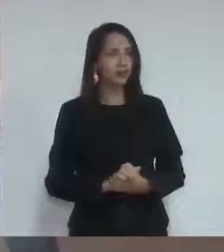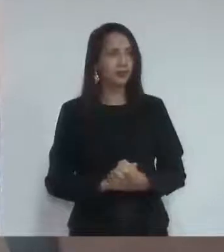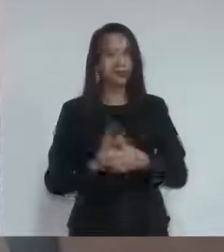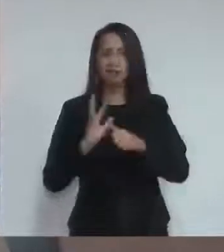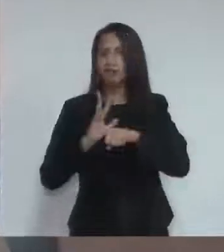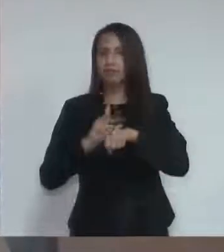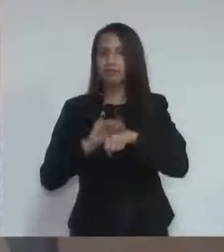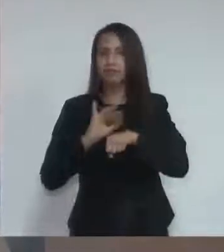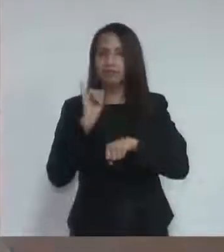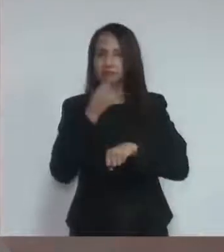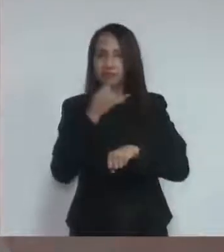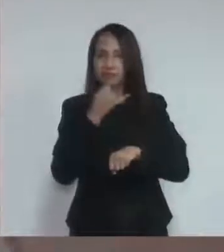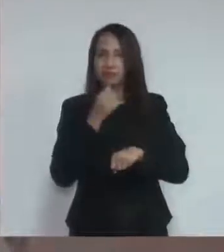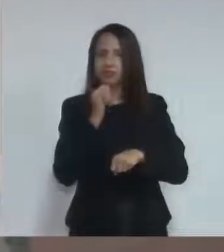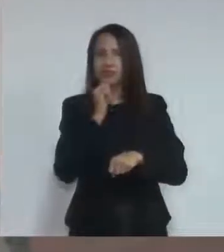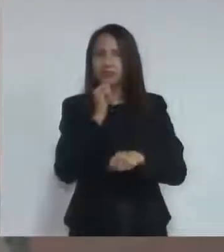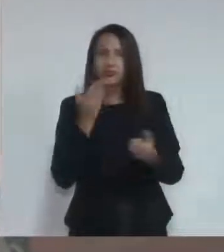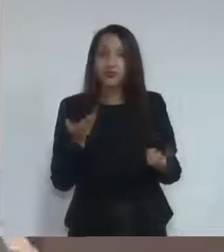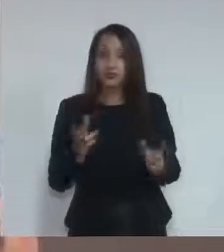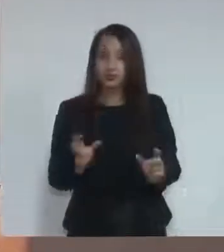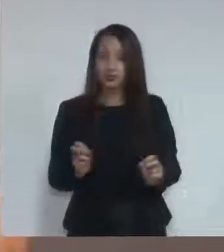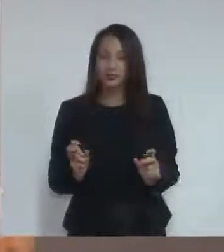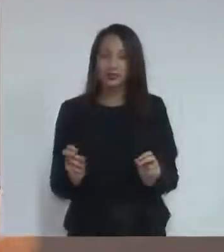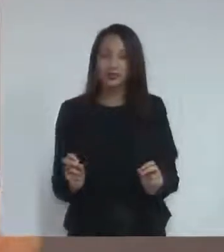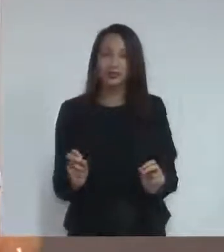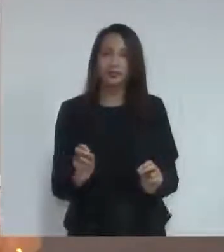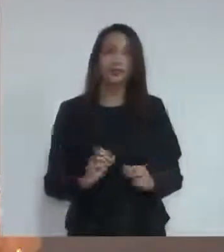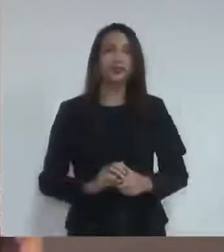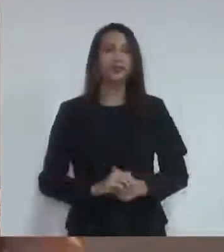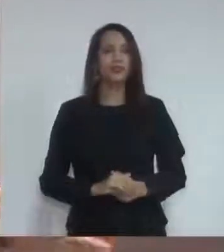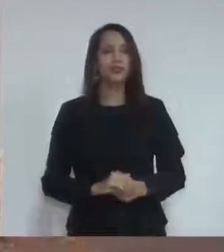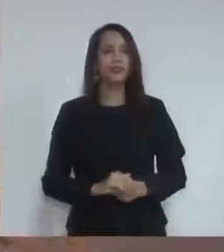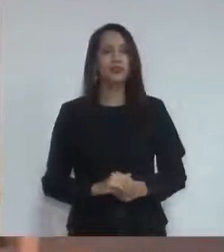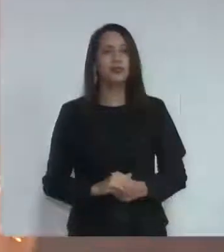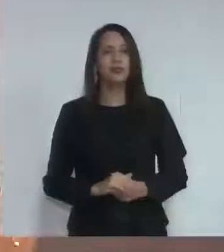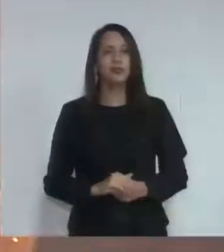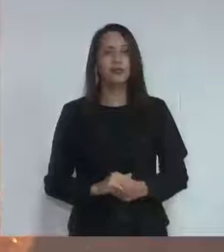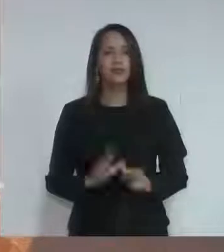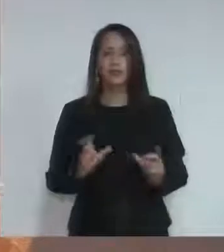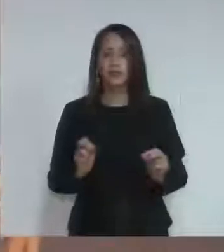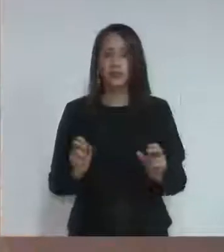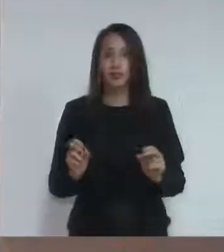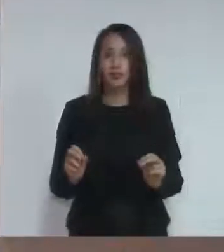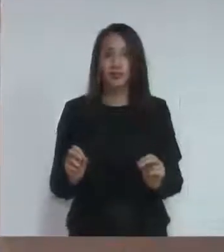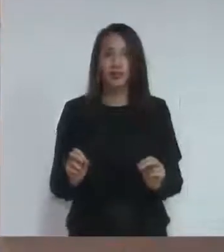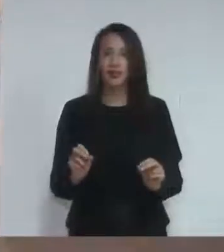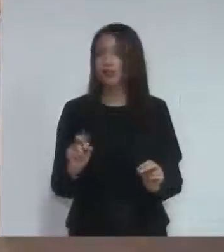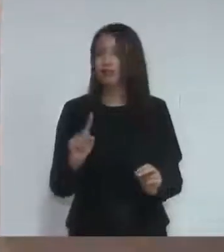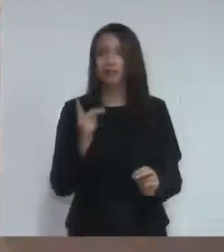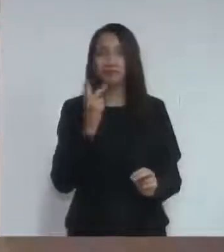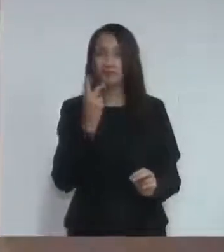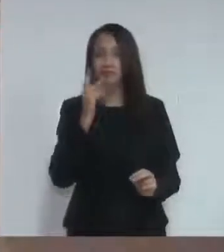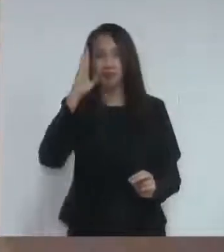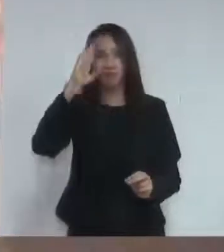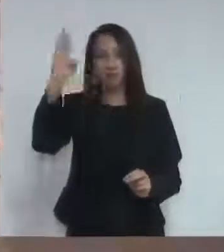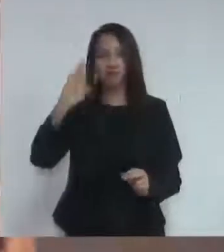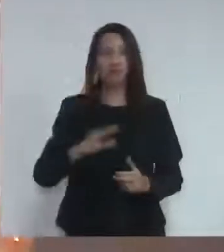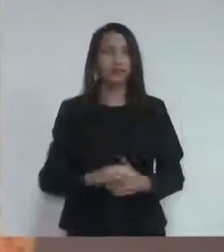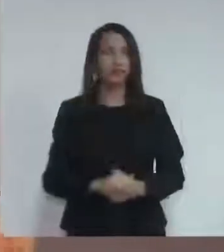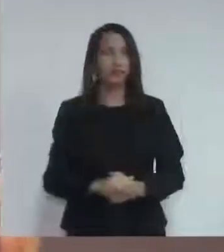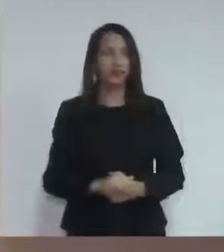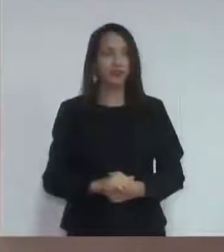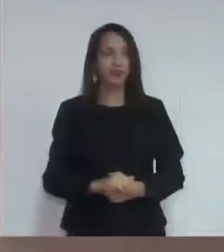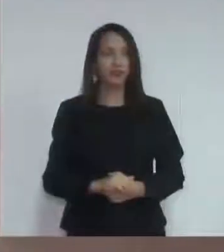doença tão triste que é o câncer, por exemplo, um câncer... Não vou nem falar do principal, não é? Que é o que